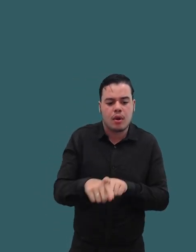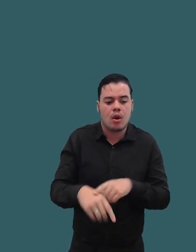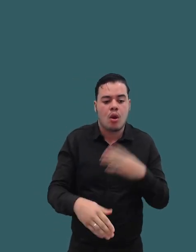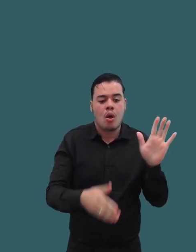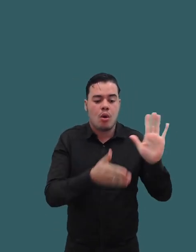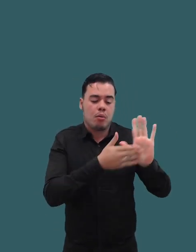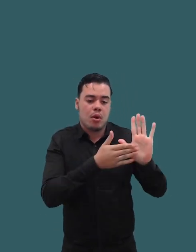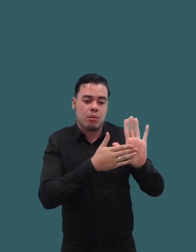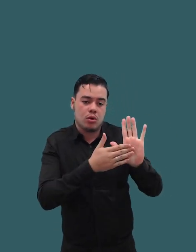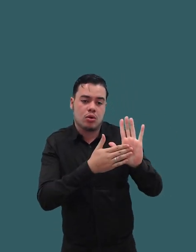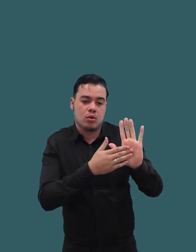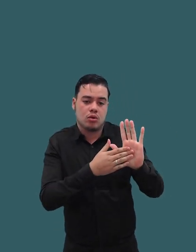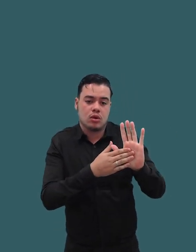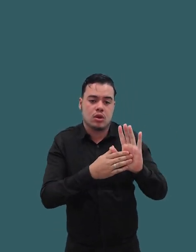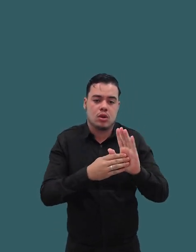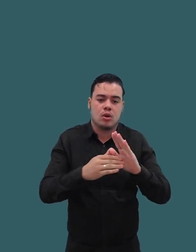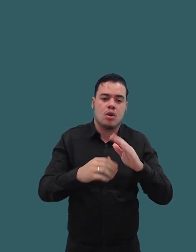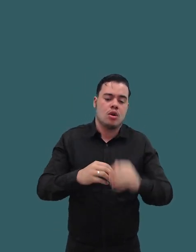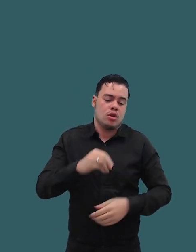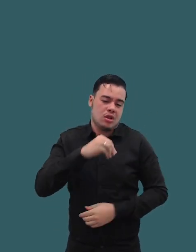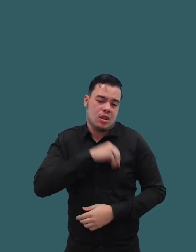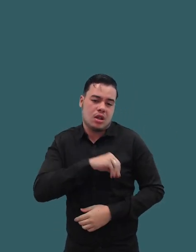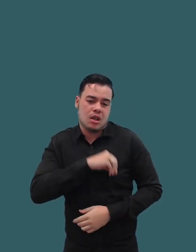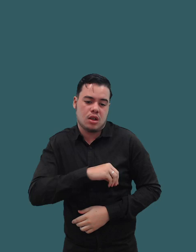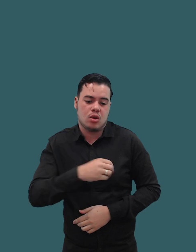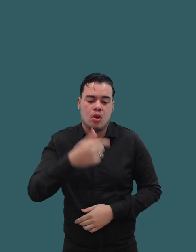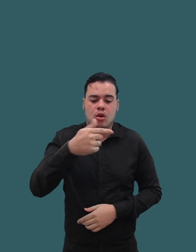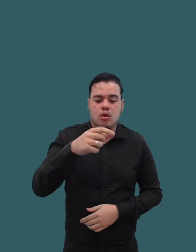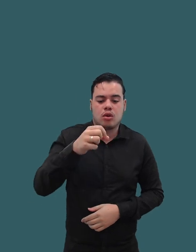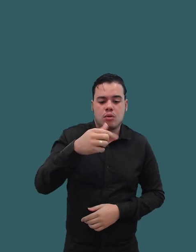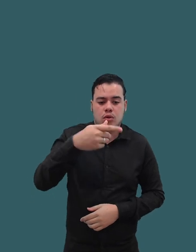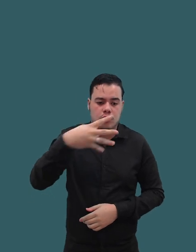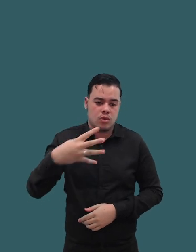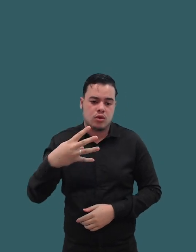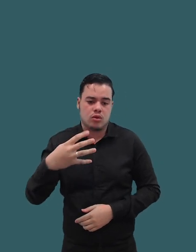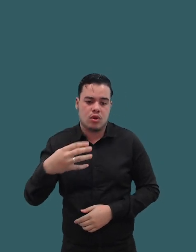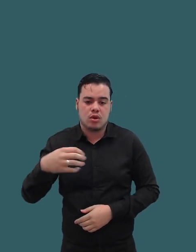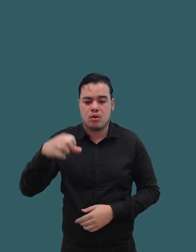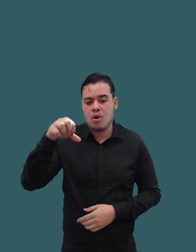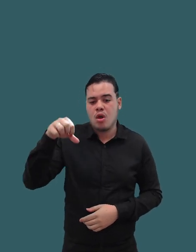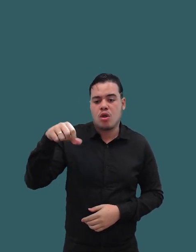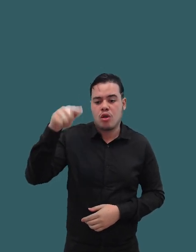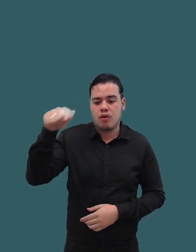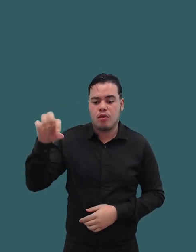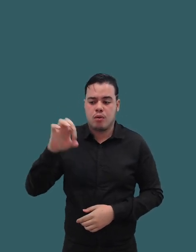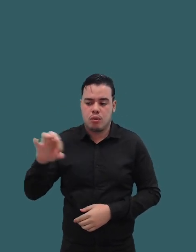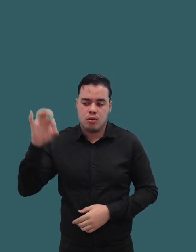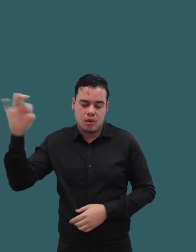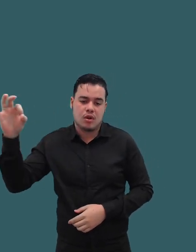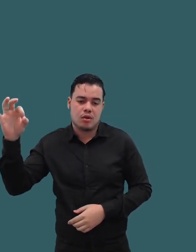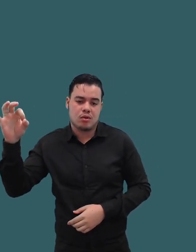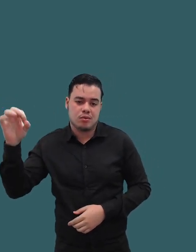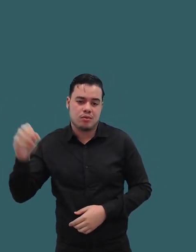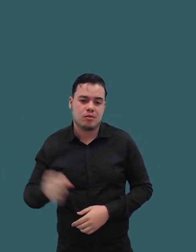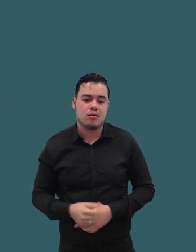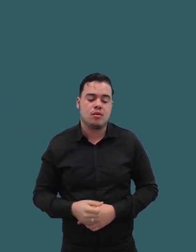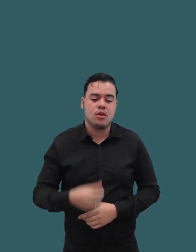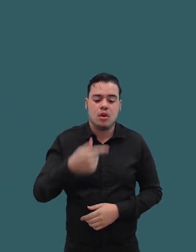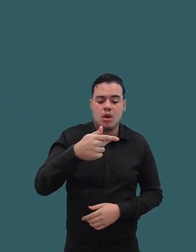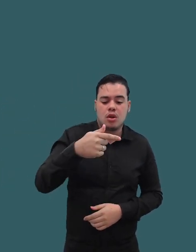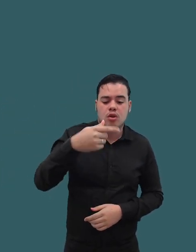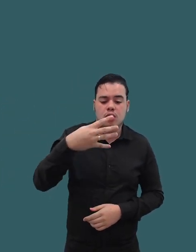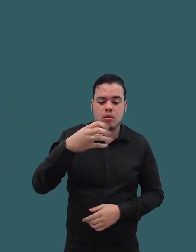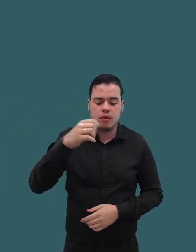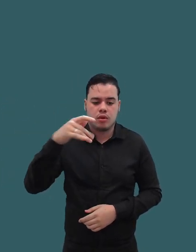para 2023 de 9%, 2024 não houve reajuste, 2025